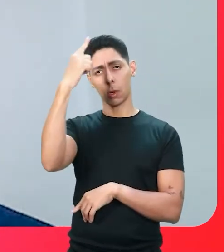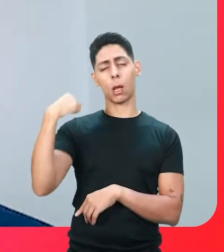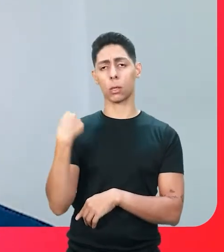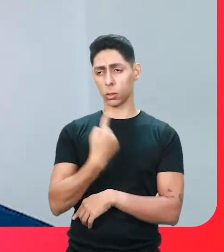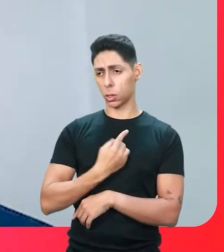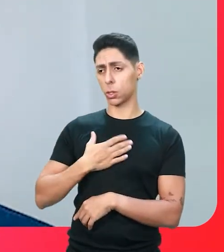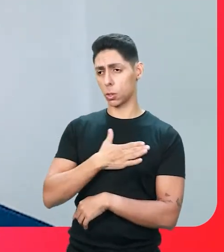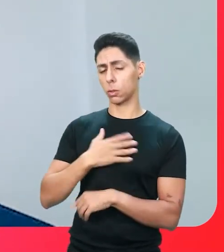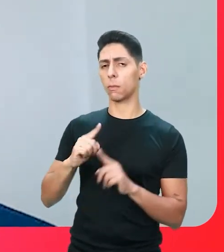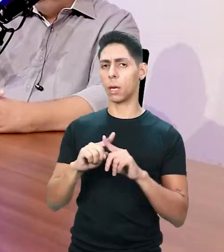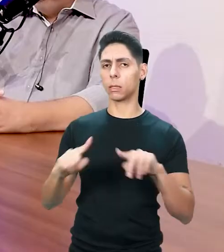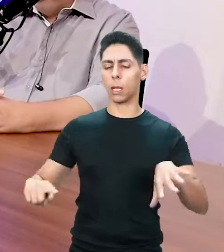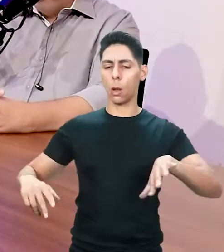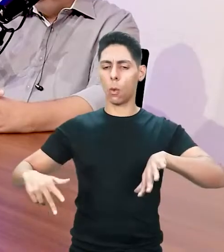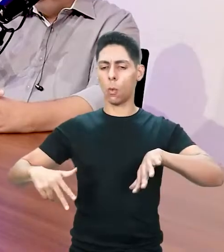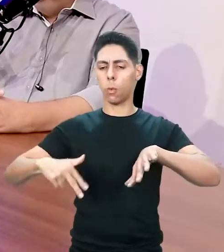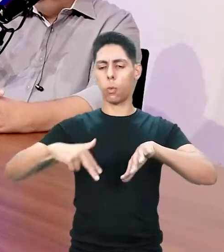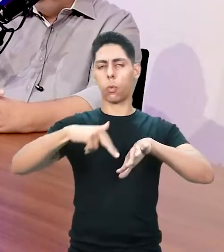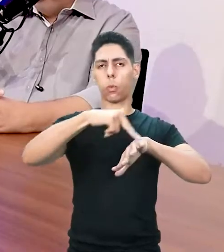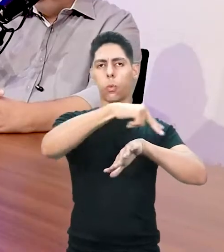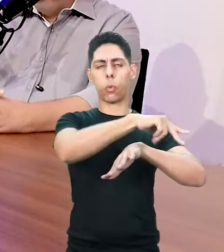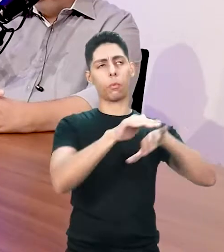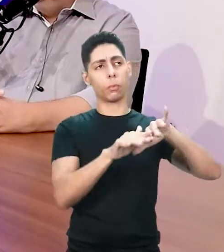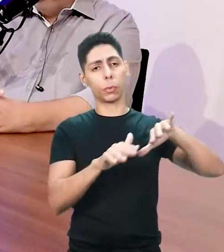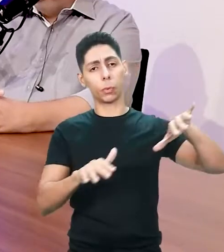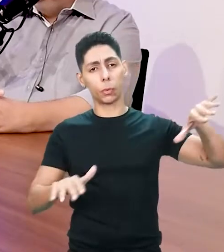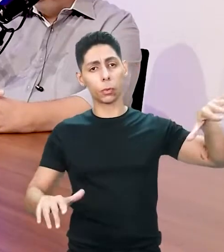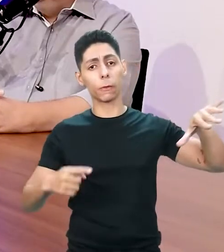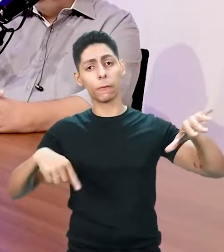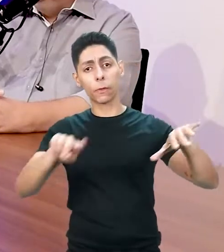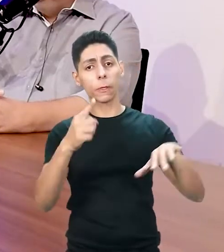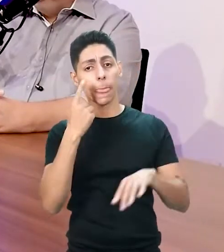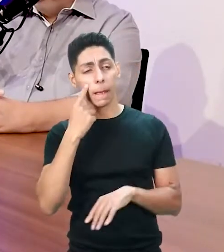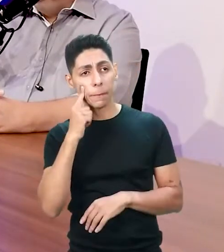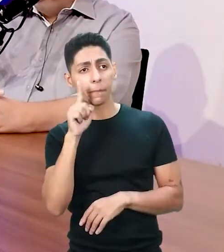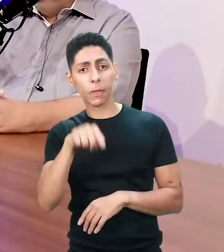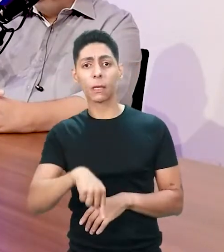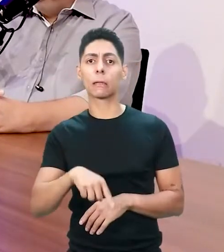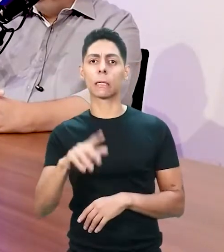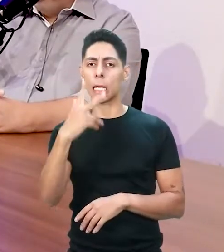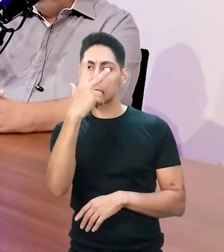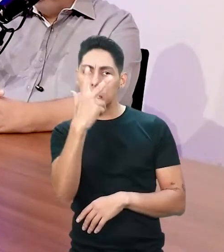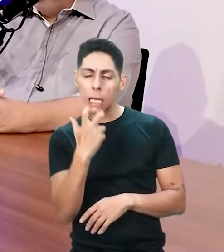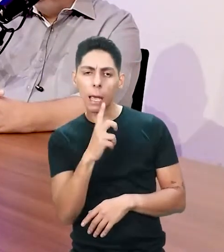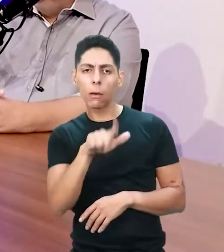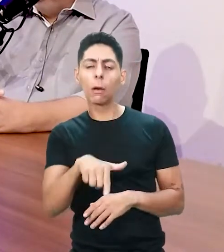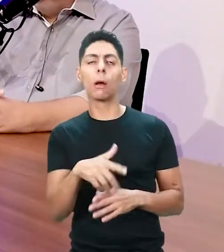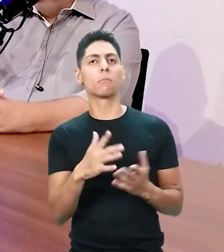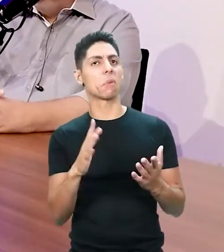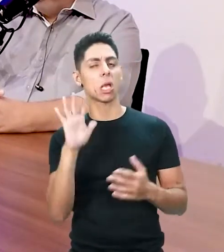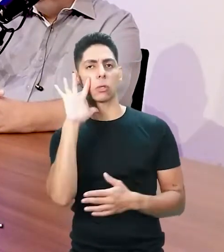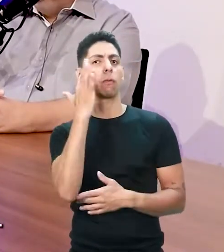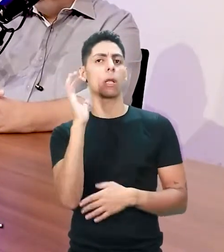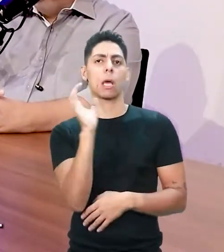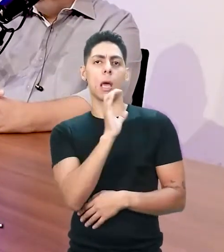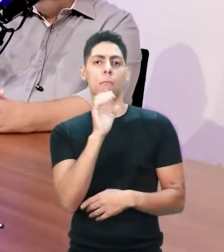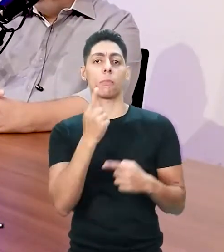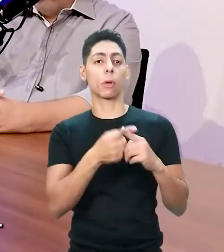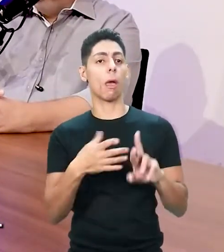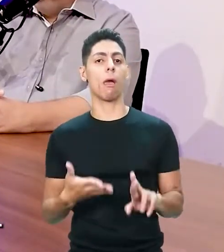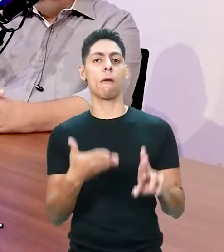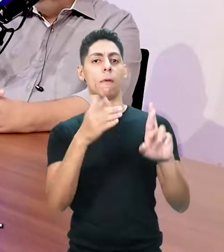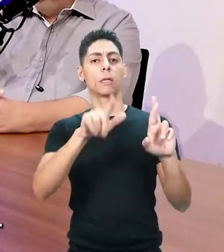tem uma escadaria que vocês que são cegos totais tirariam a escadaria de letra, porque a referência para vocês não